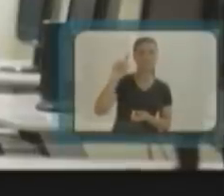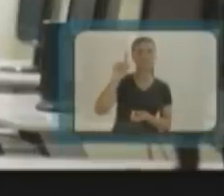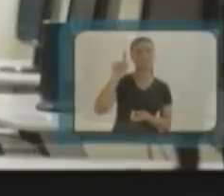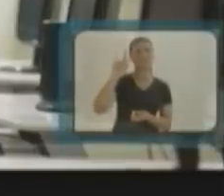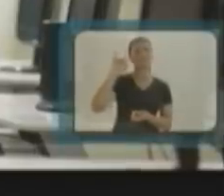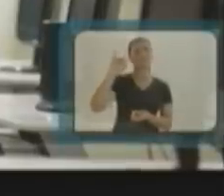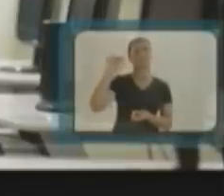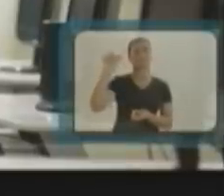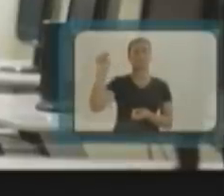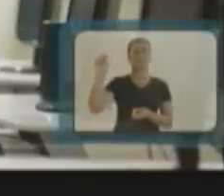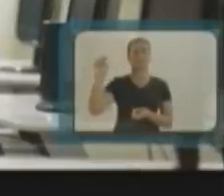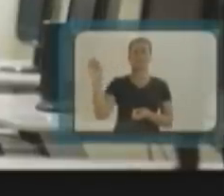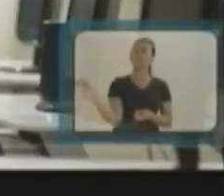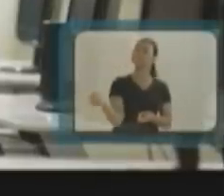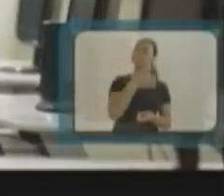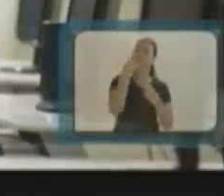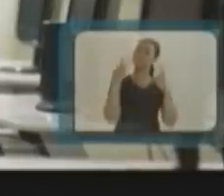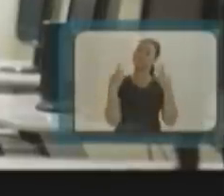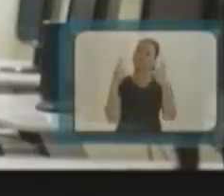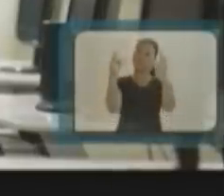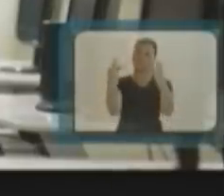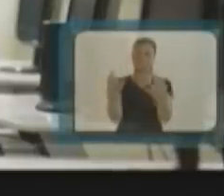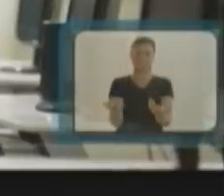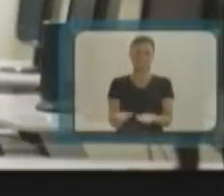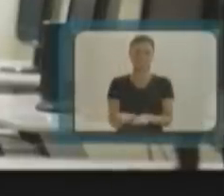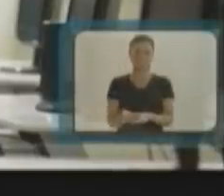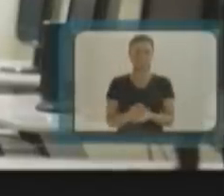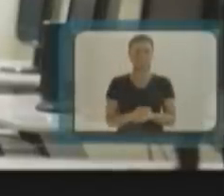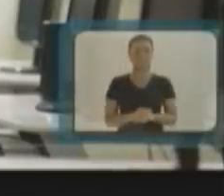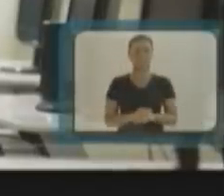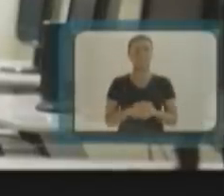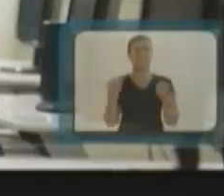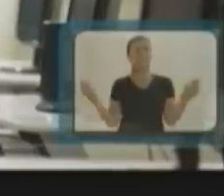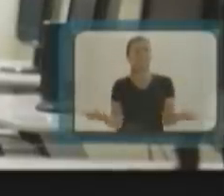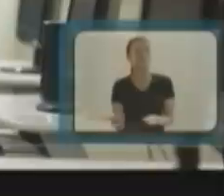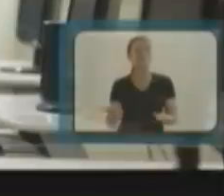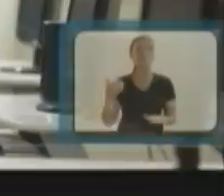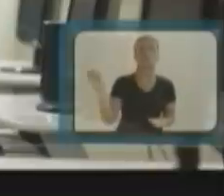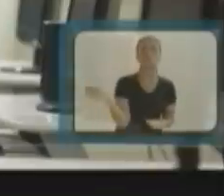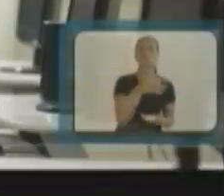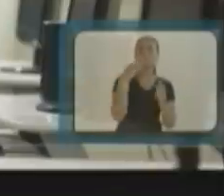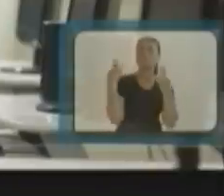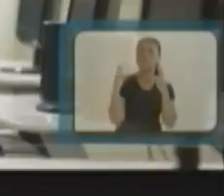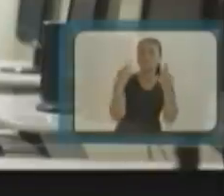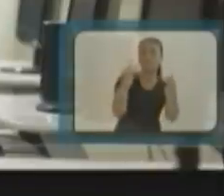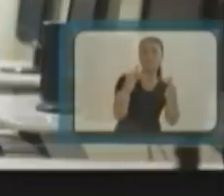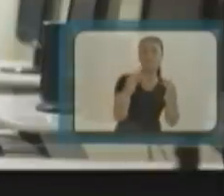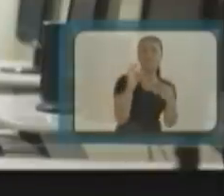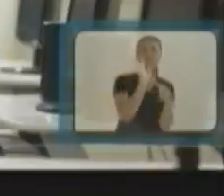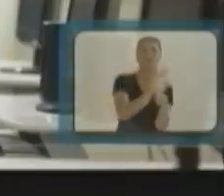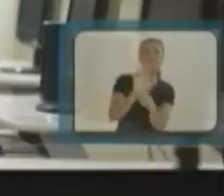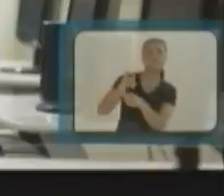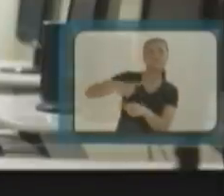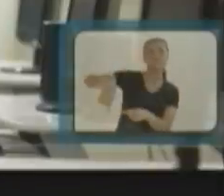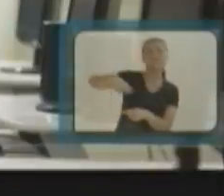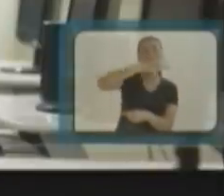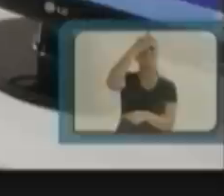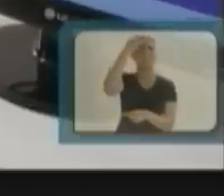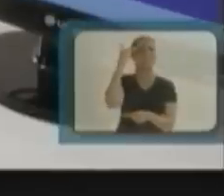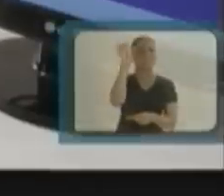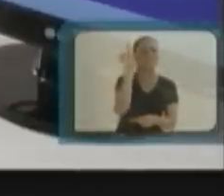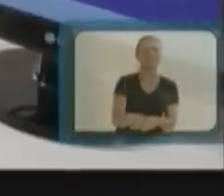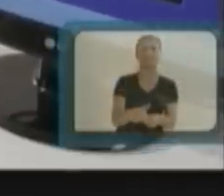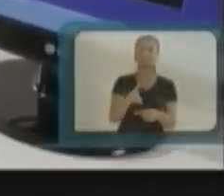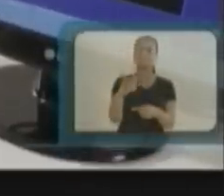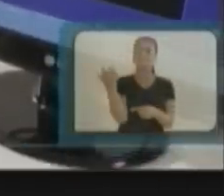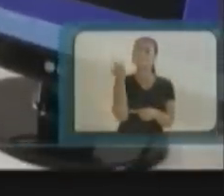IAF. Novas tecnologias. Hoje, As novas tecnologias ajudam